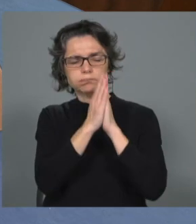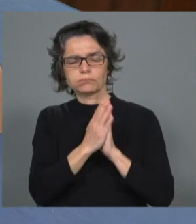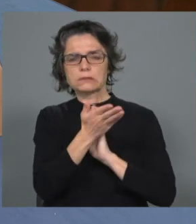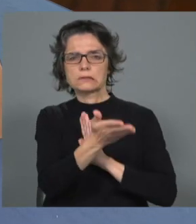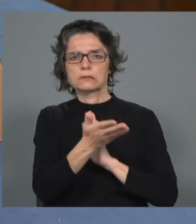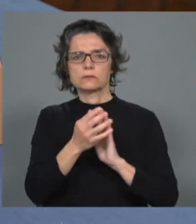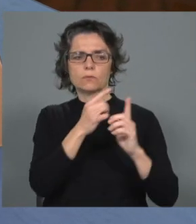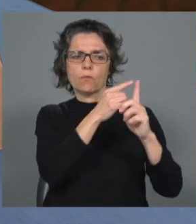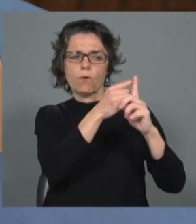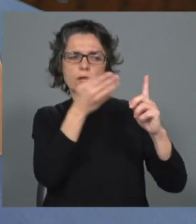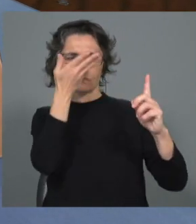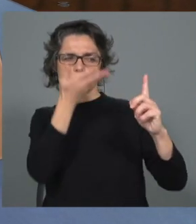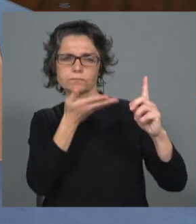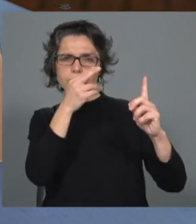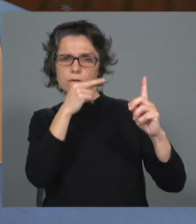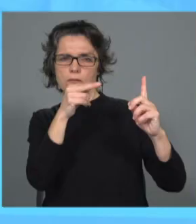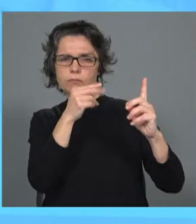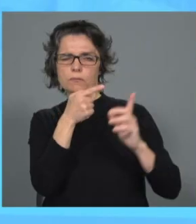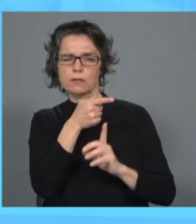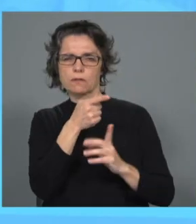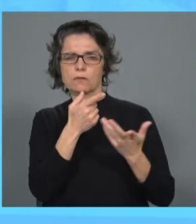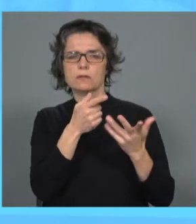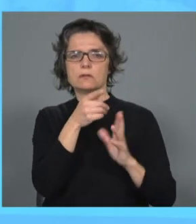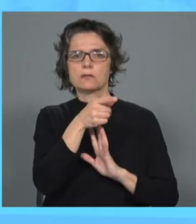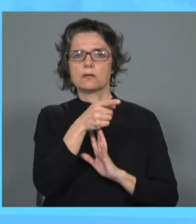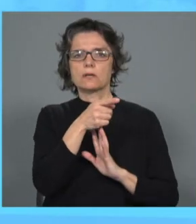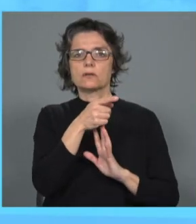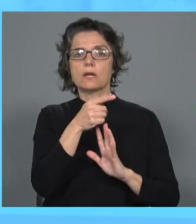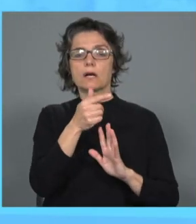Este ano, na Diocese de Évora, houve um motivo extra